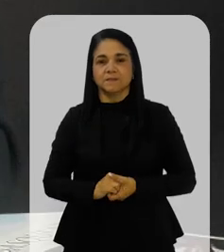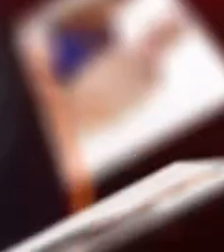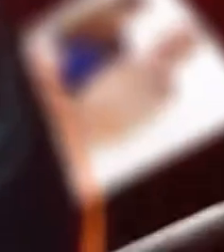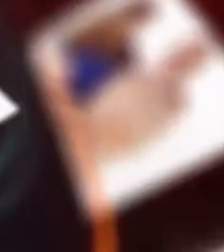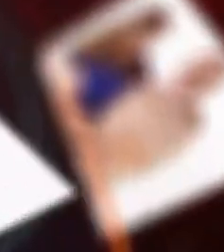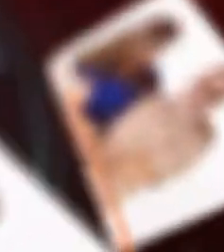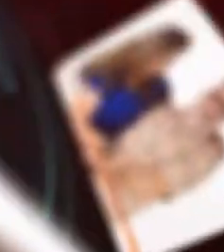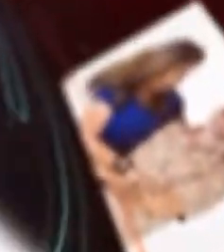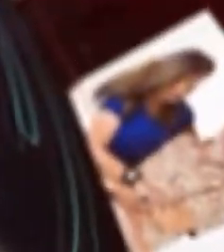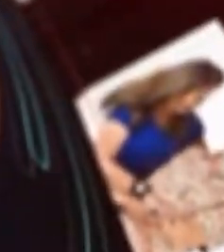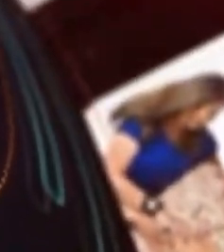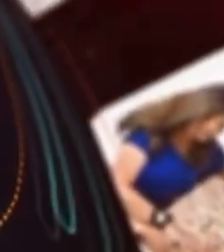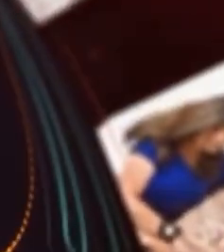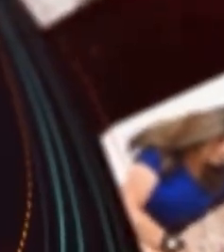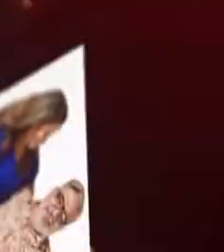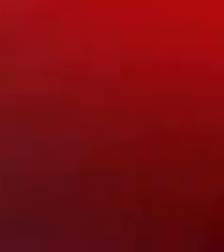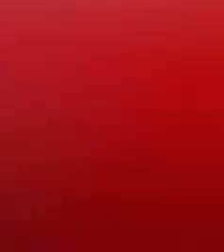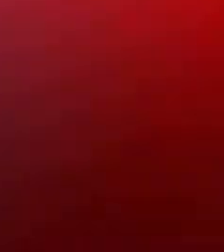30.